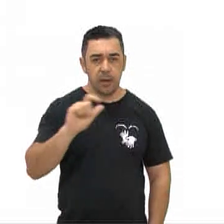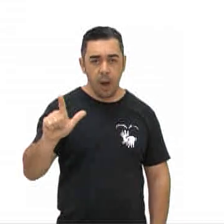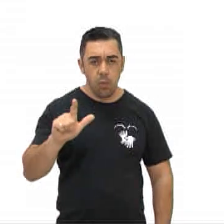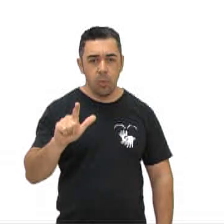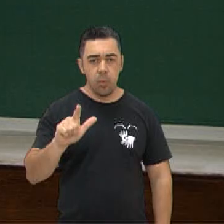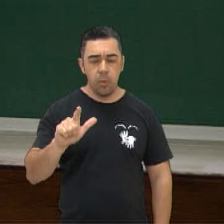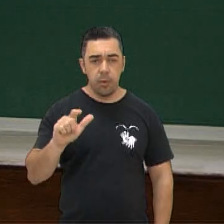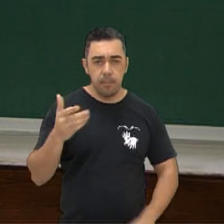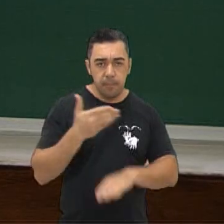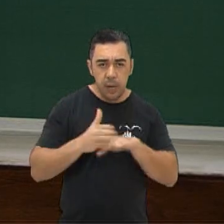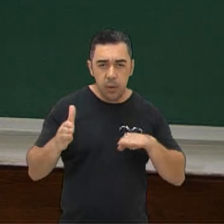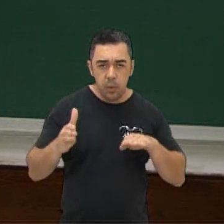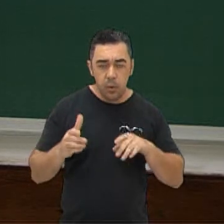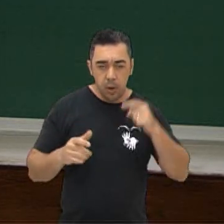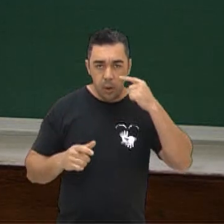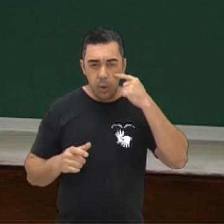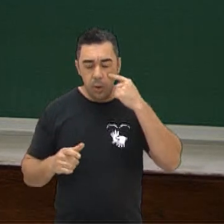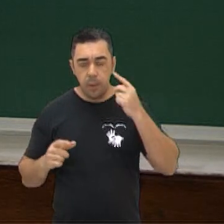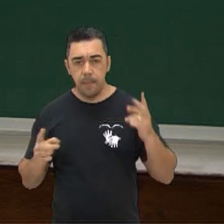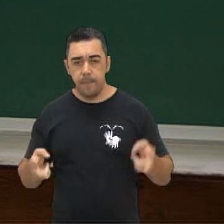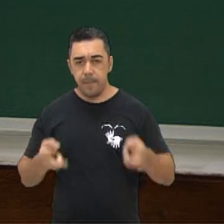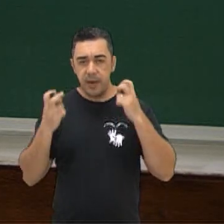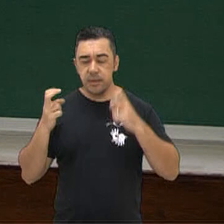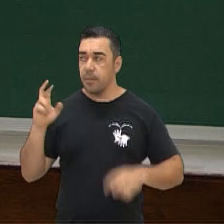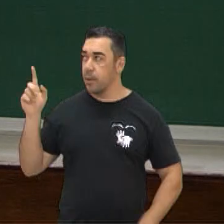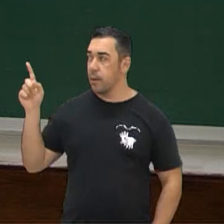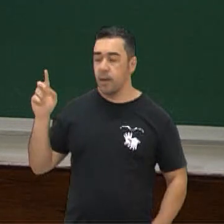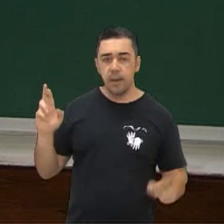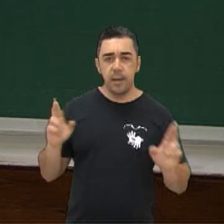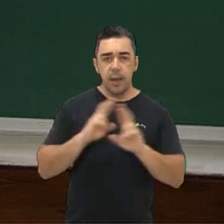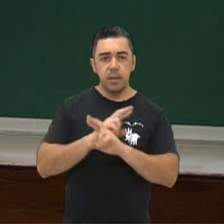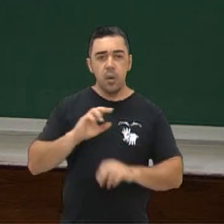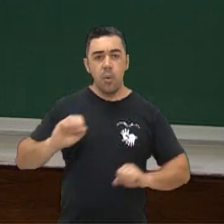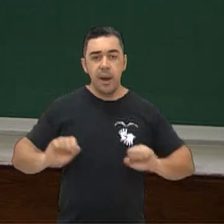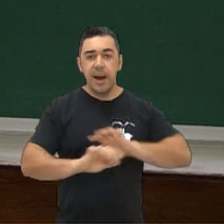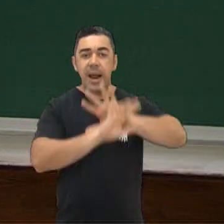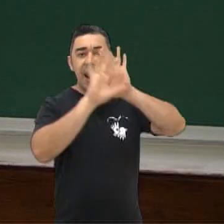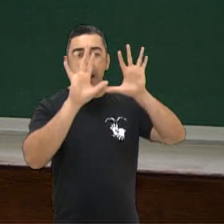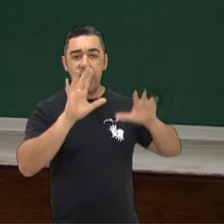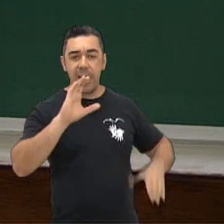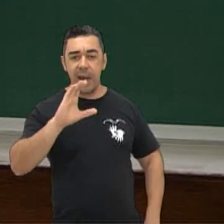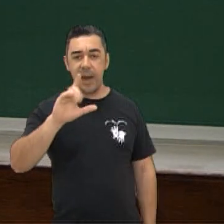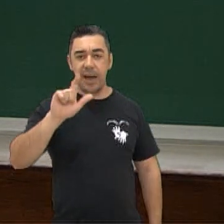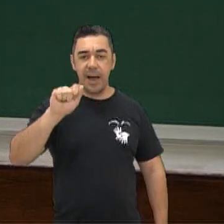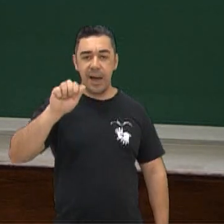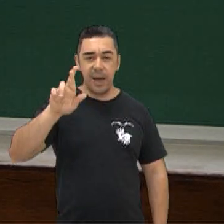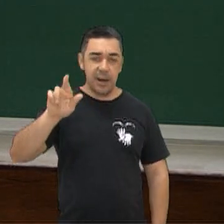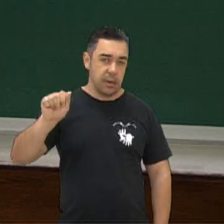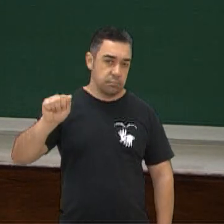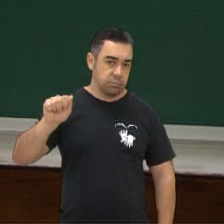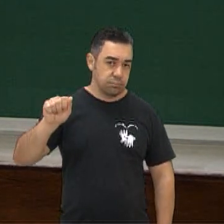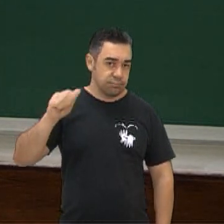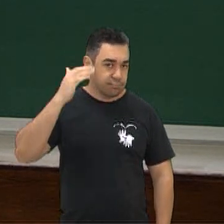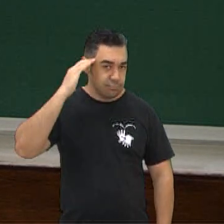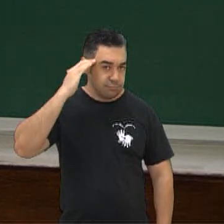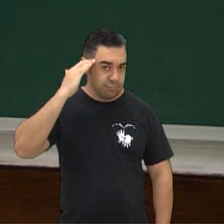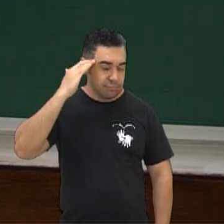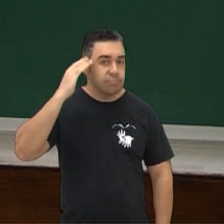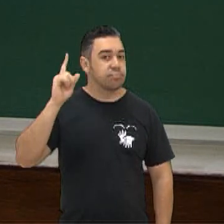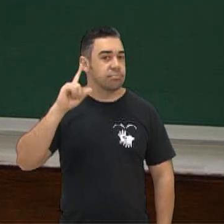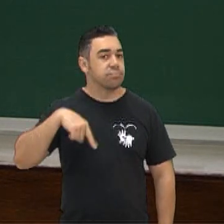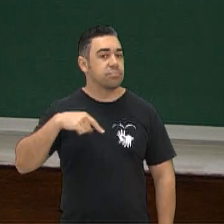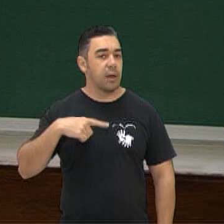branco, ok? Observem que já vinha anunciada com a rima clara, inaugurada,